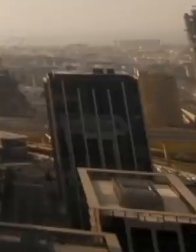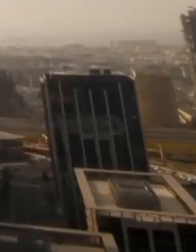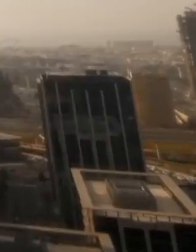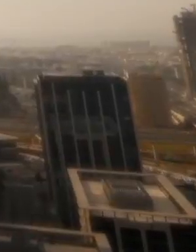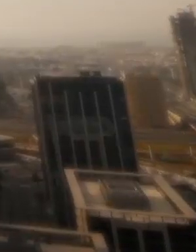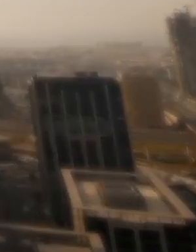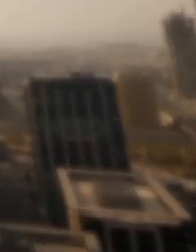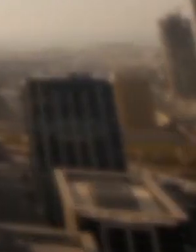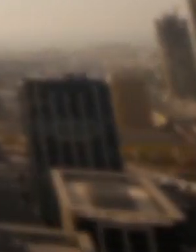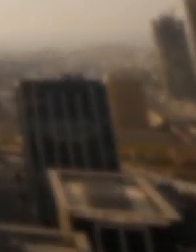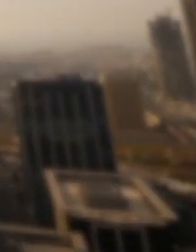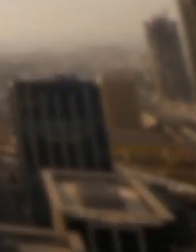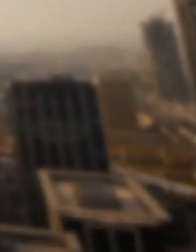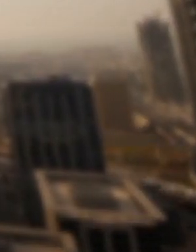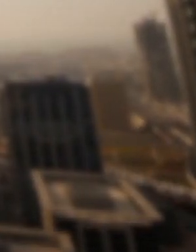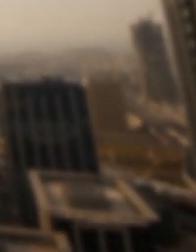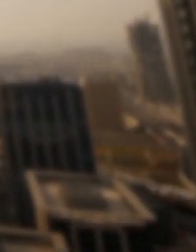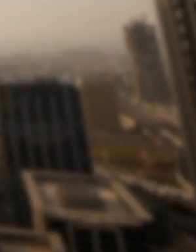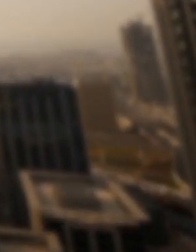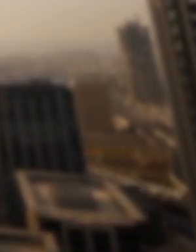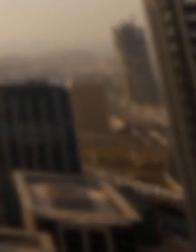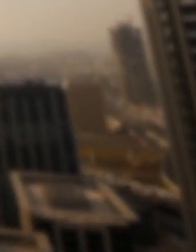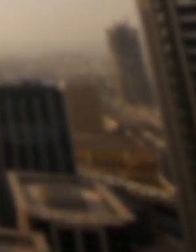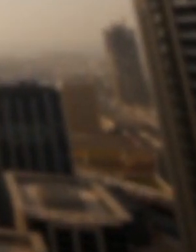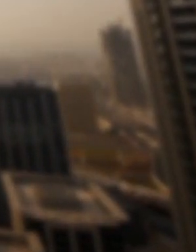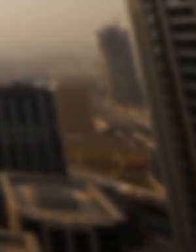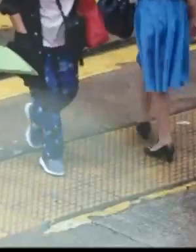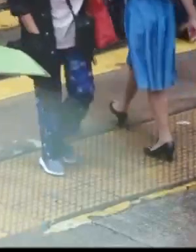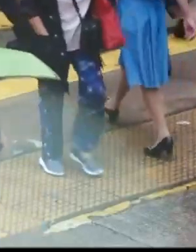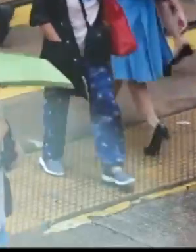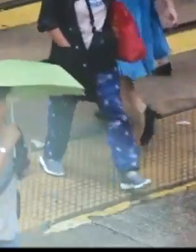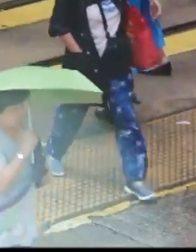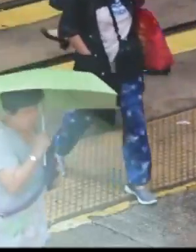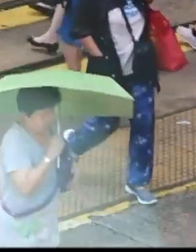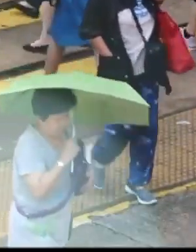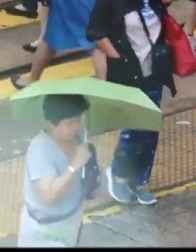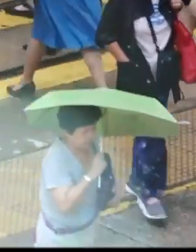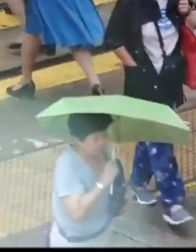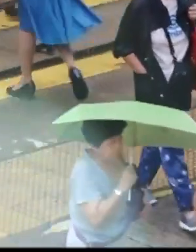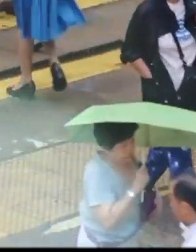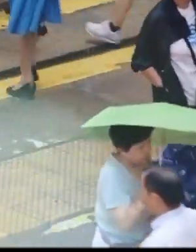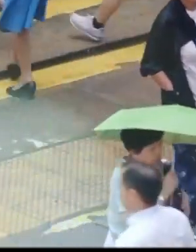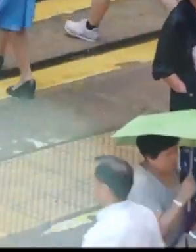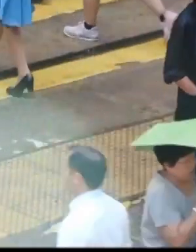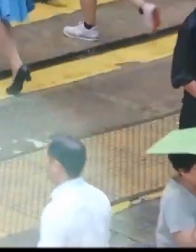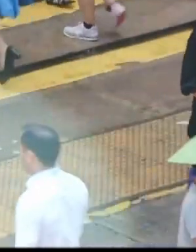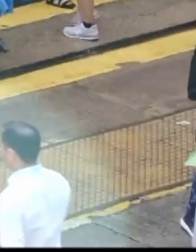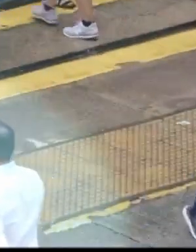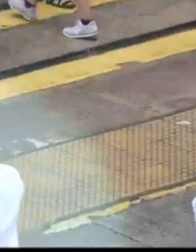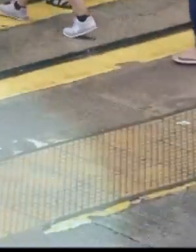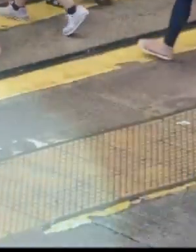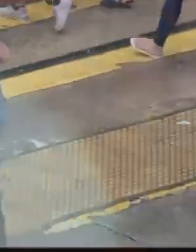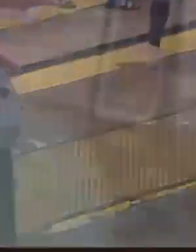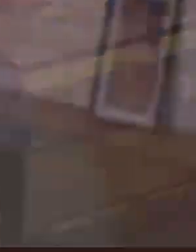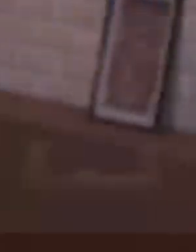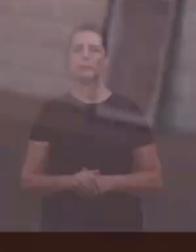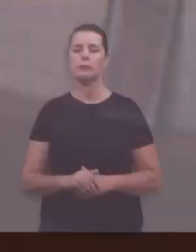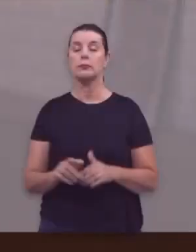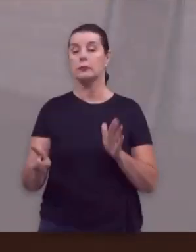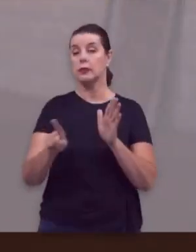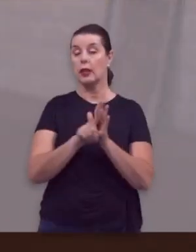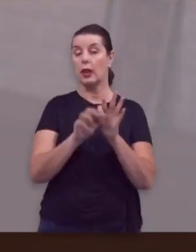alma, ela dá sabedoria aos simples, ela alegra o coração, ela ilumina os